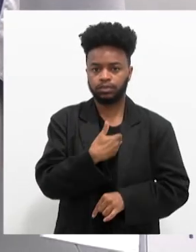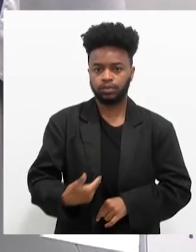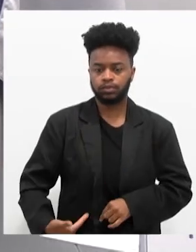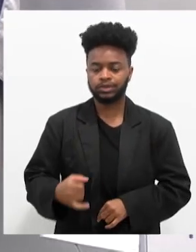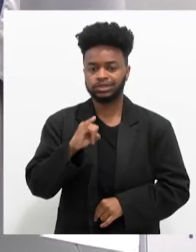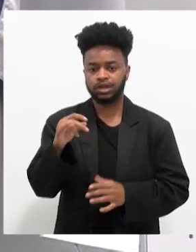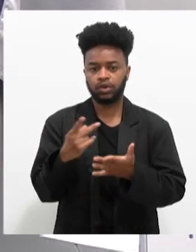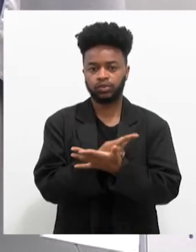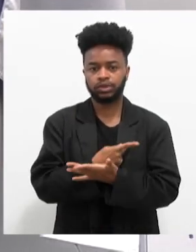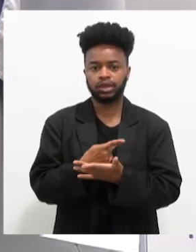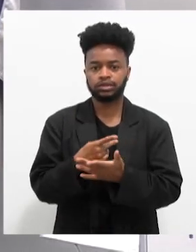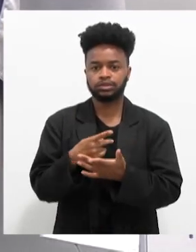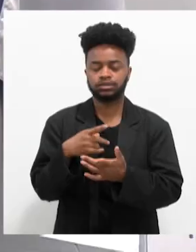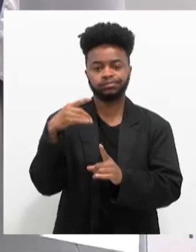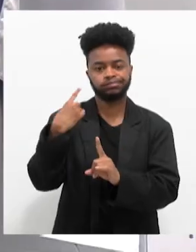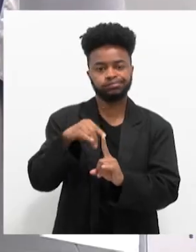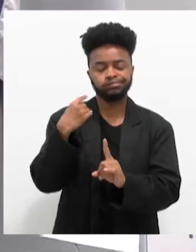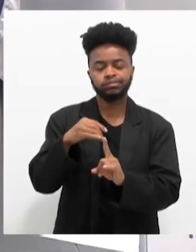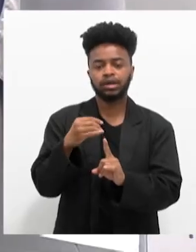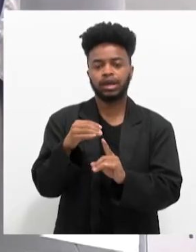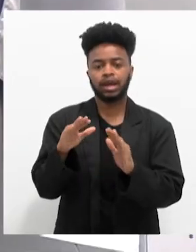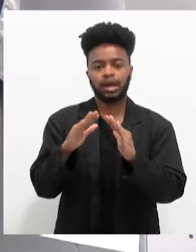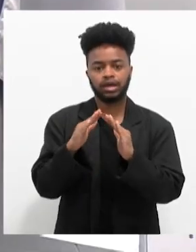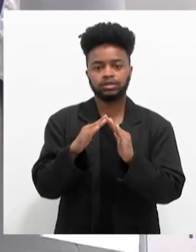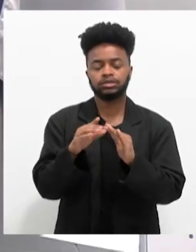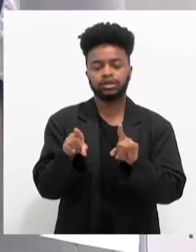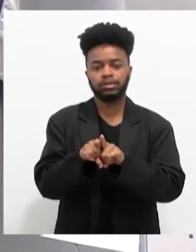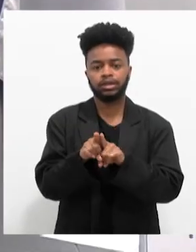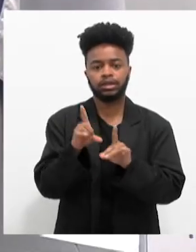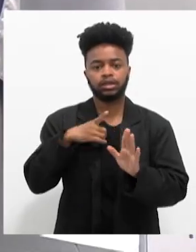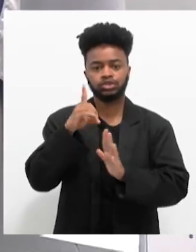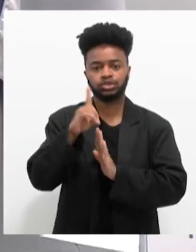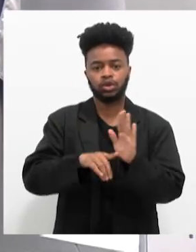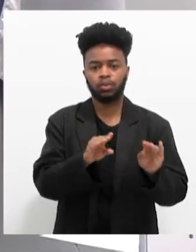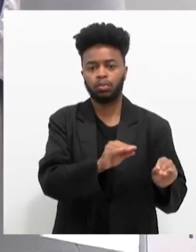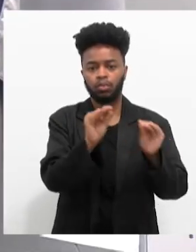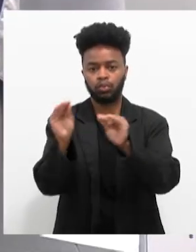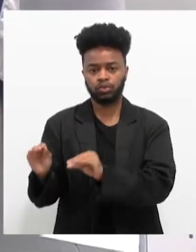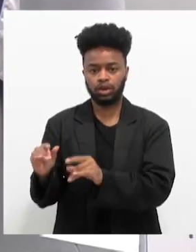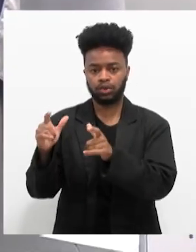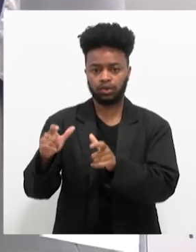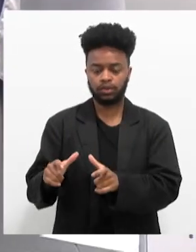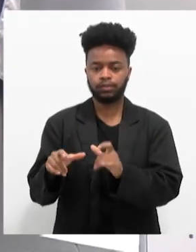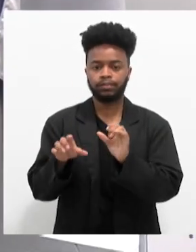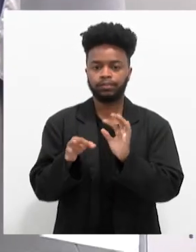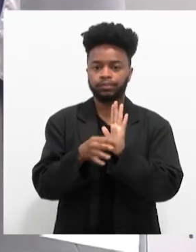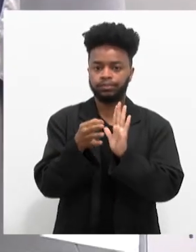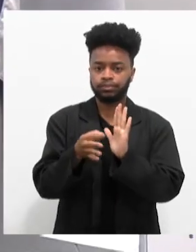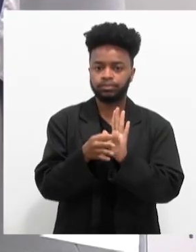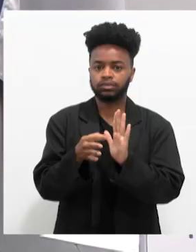doméstica e familiar, garantindo o direito à remoção. O parecer da deputada Élica Takimoto é